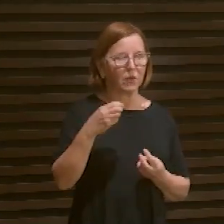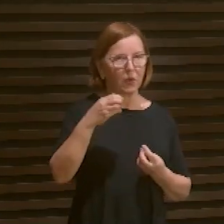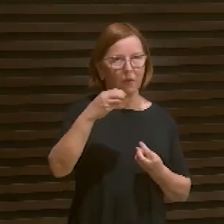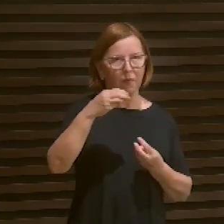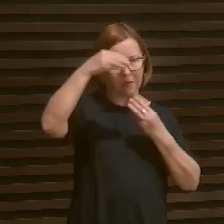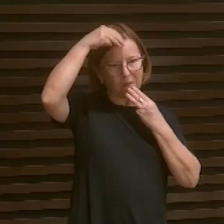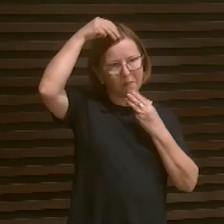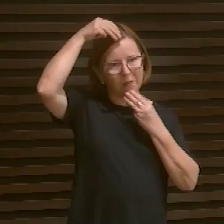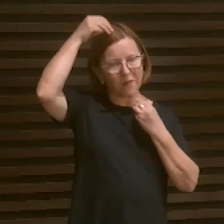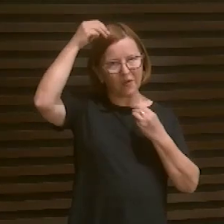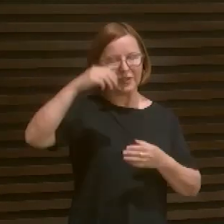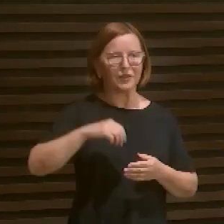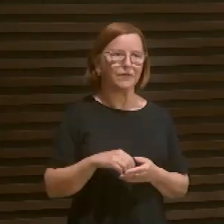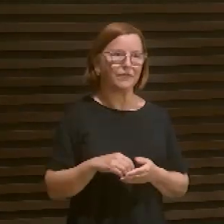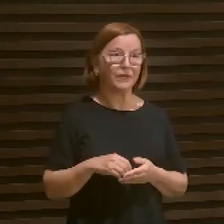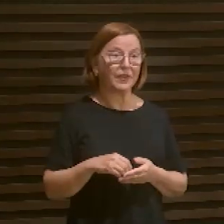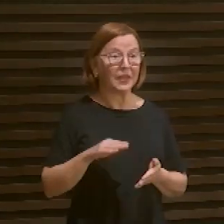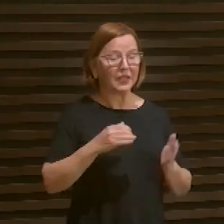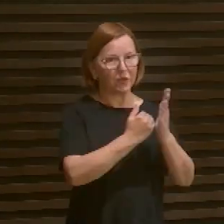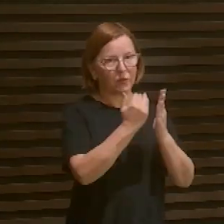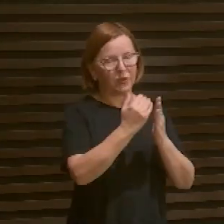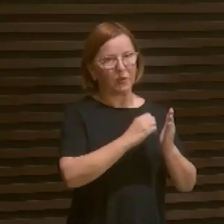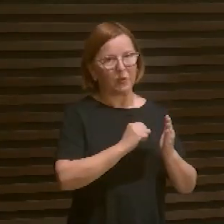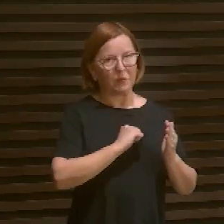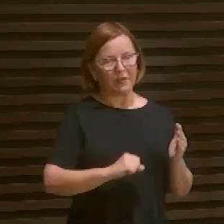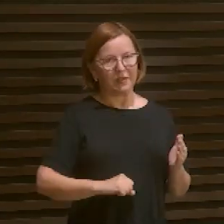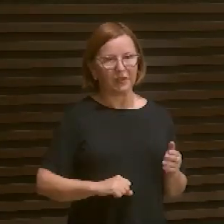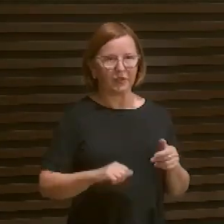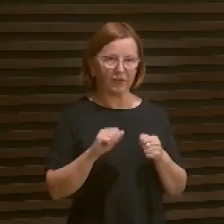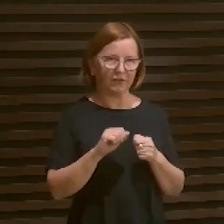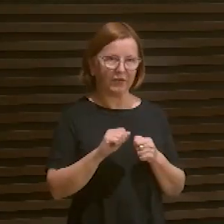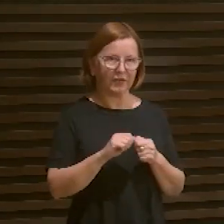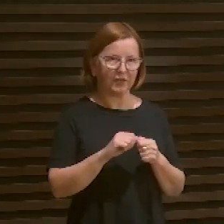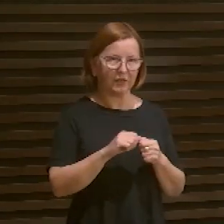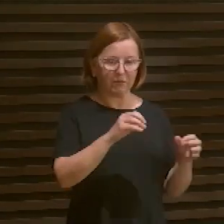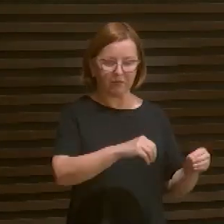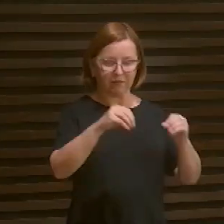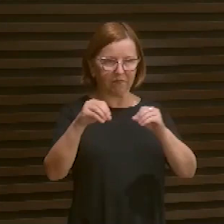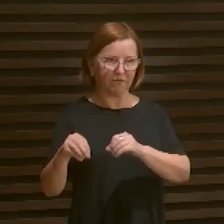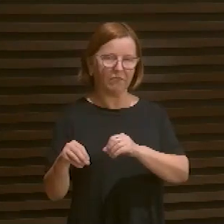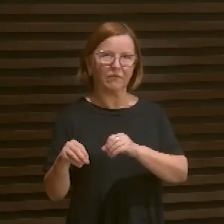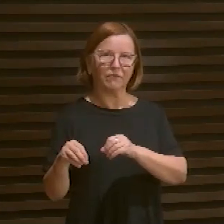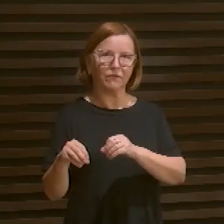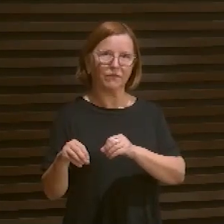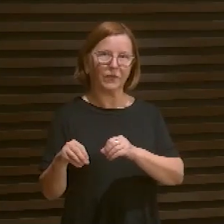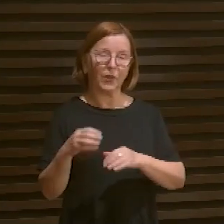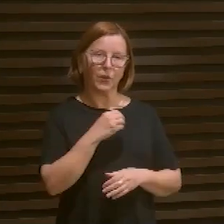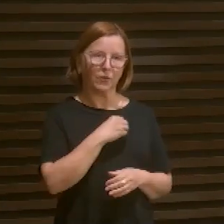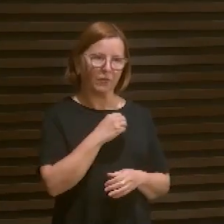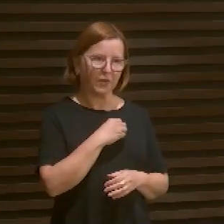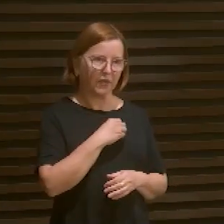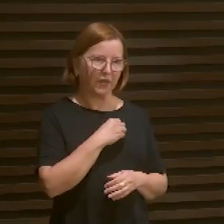bode, e o sumo sacerdote fazia uma transferência do